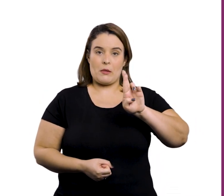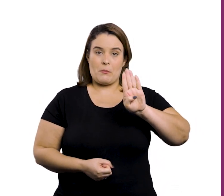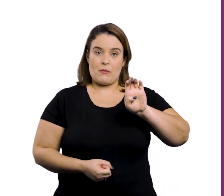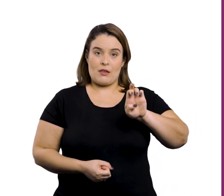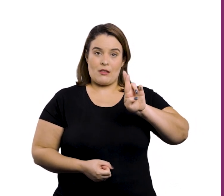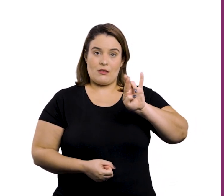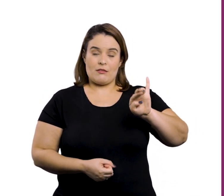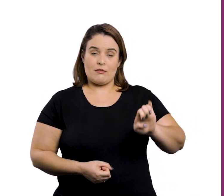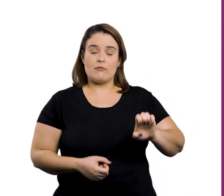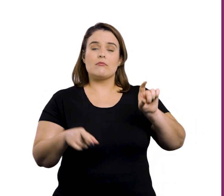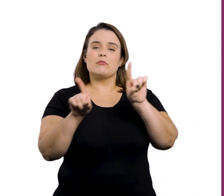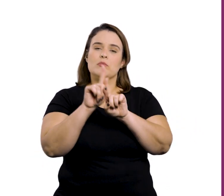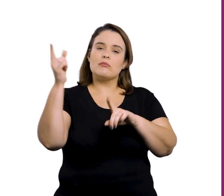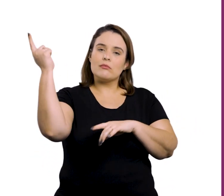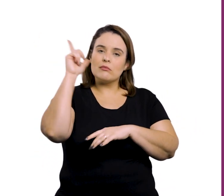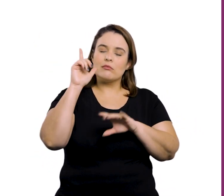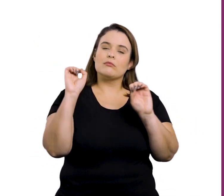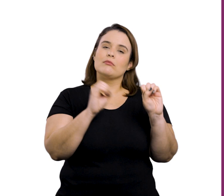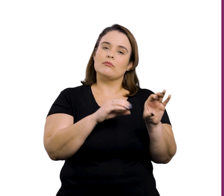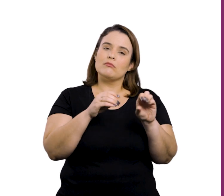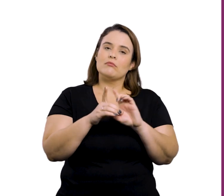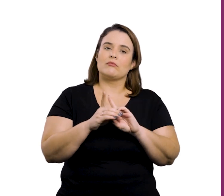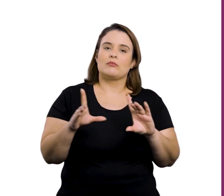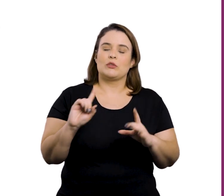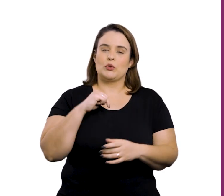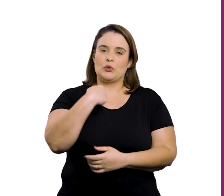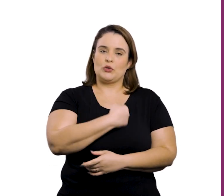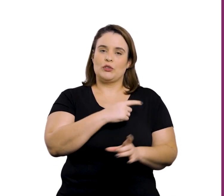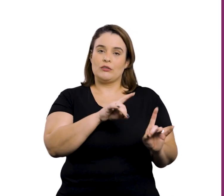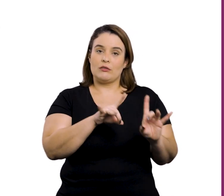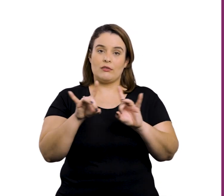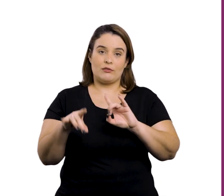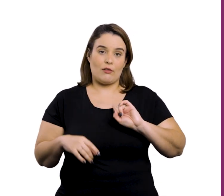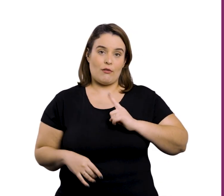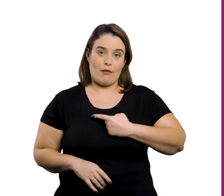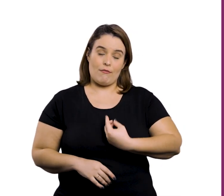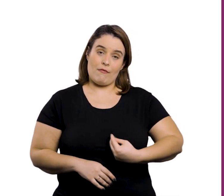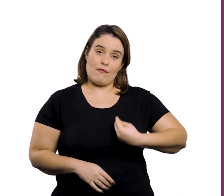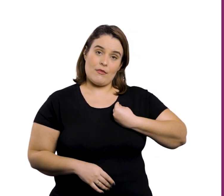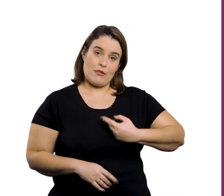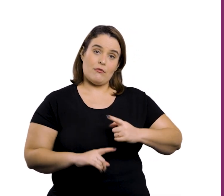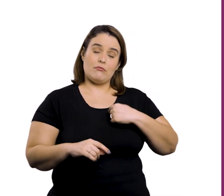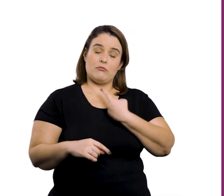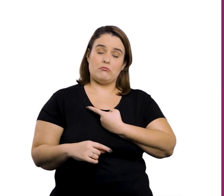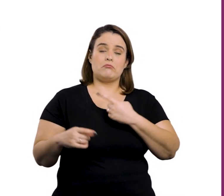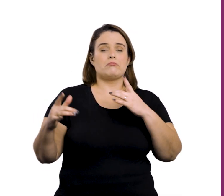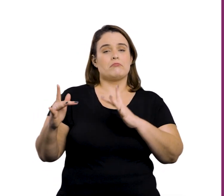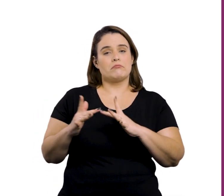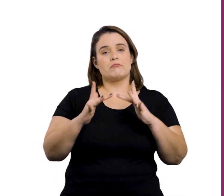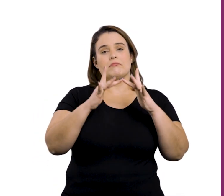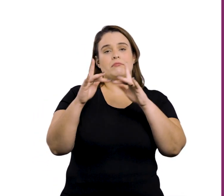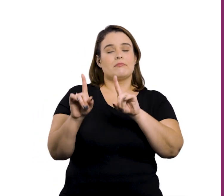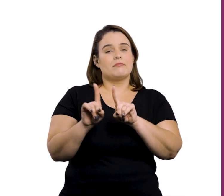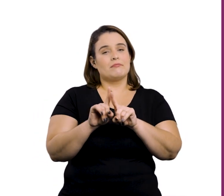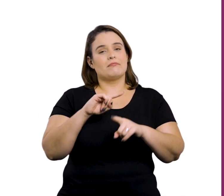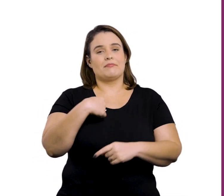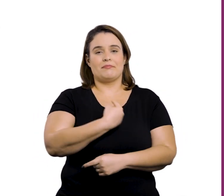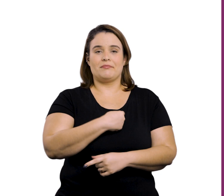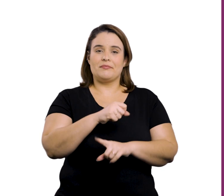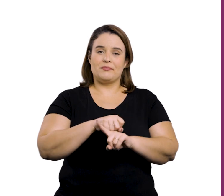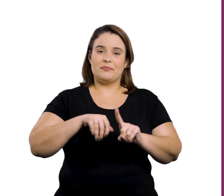a barbárie e alcançarmos uma educação democrática em nosso dia a dia, em nossa vida, em nossas relações, em